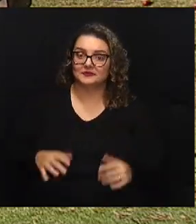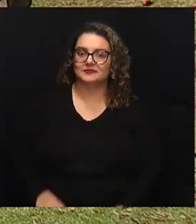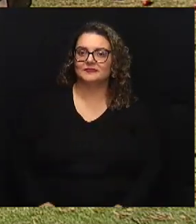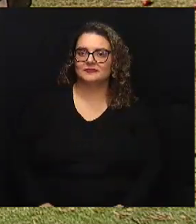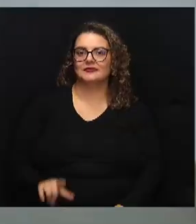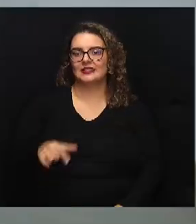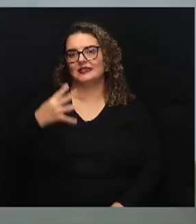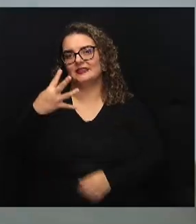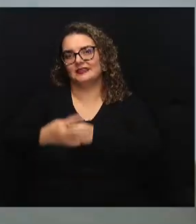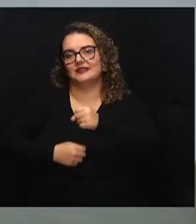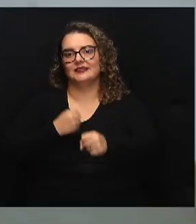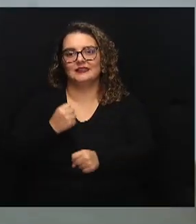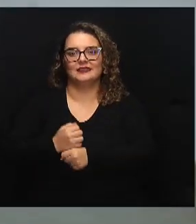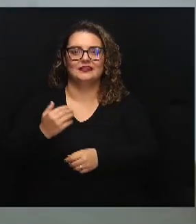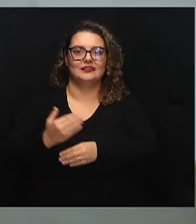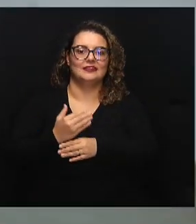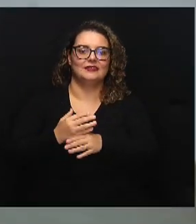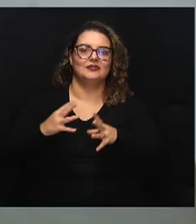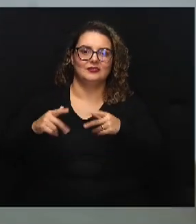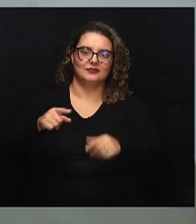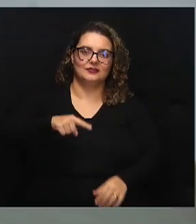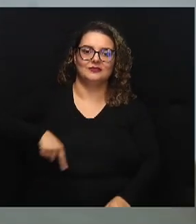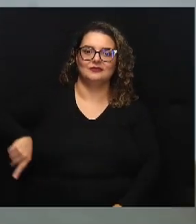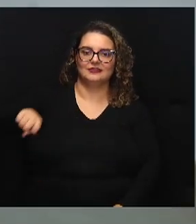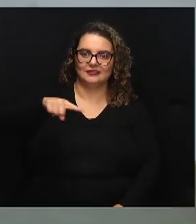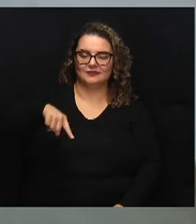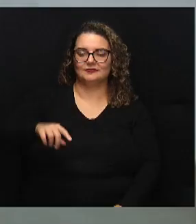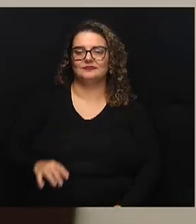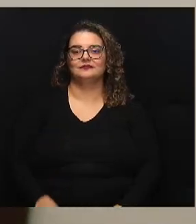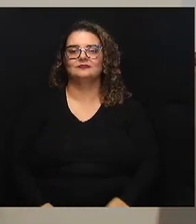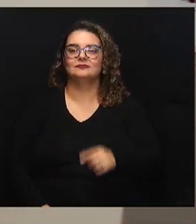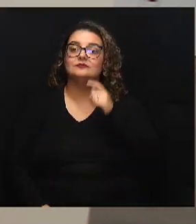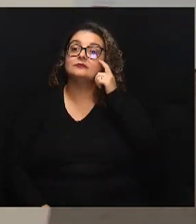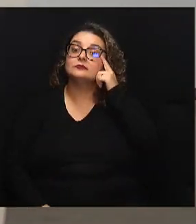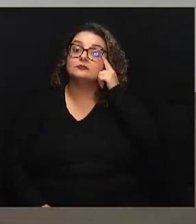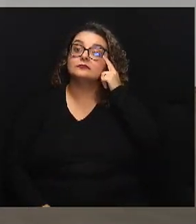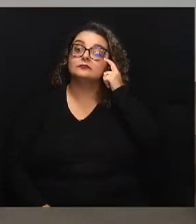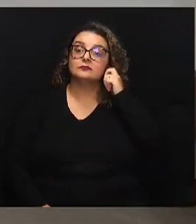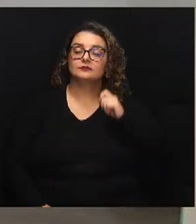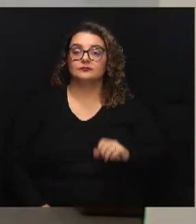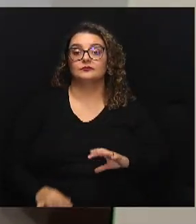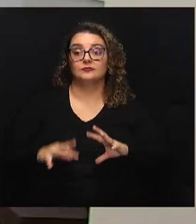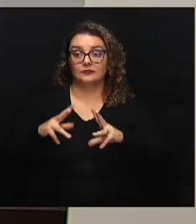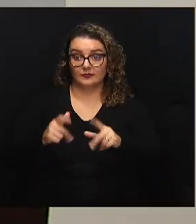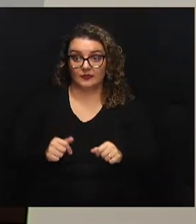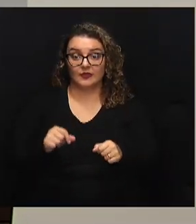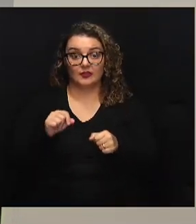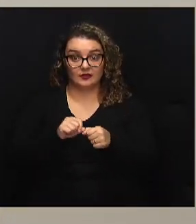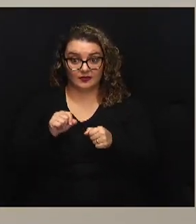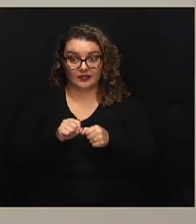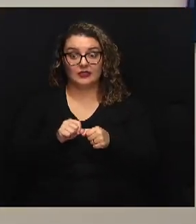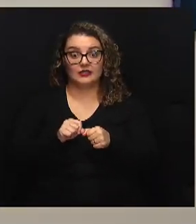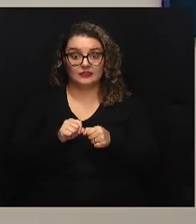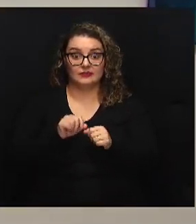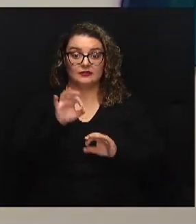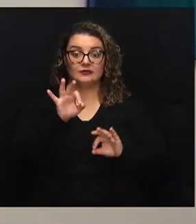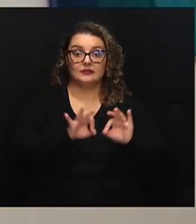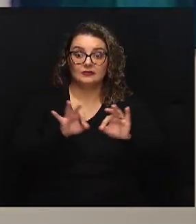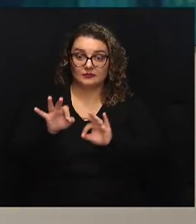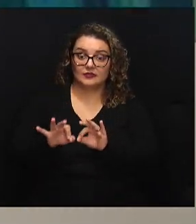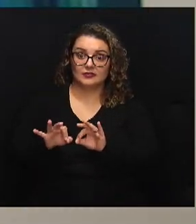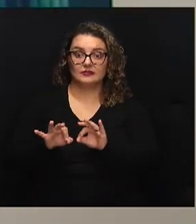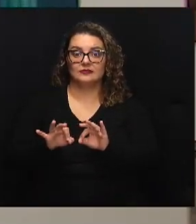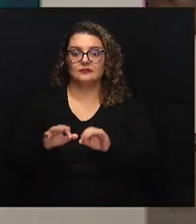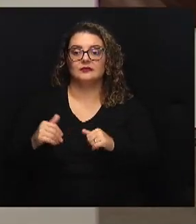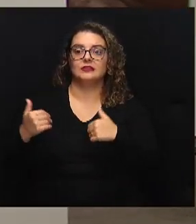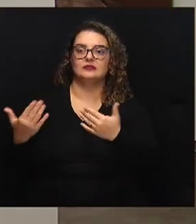estava construído essa parte toda aqui. Porque tudo que você vai fazer, você projeta para o universo.